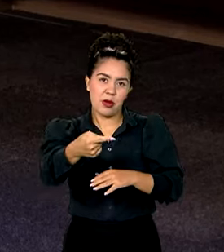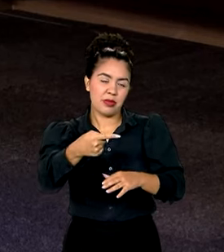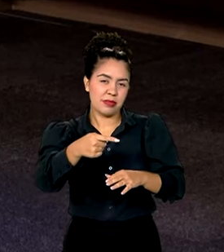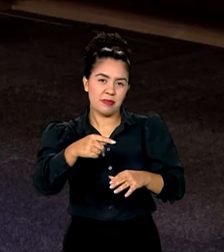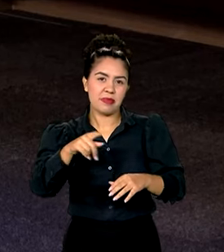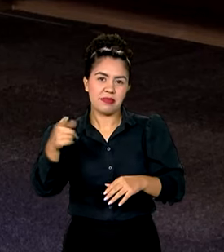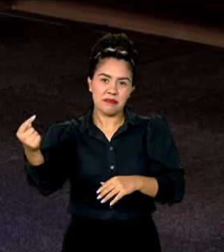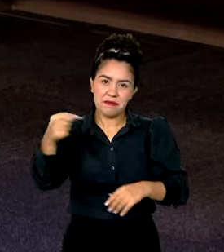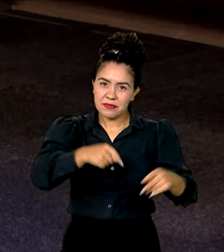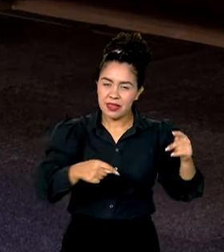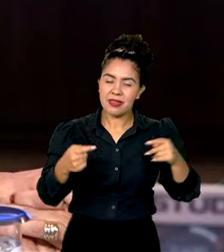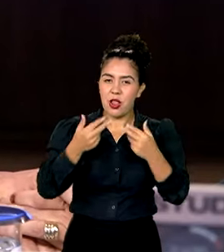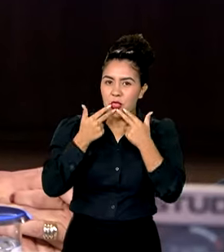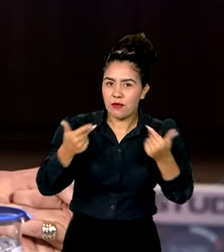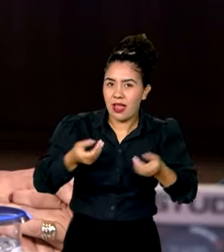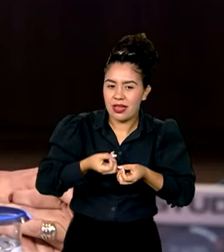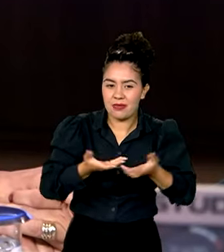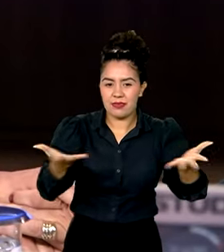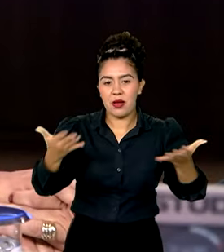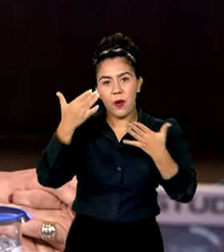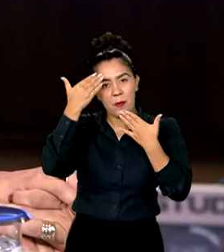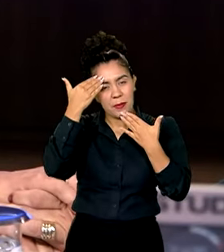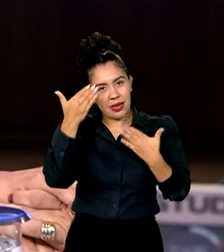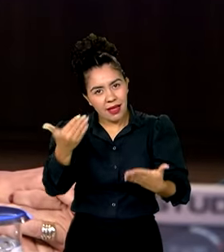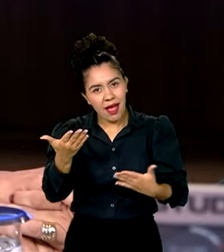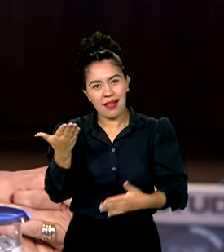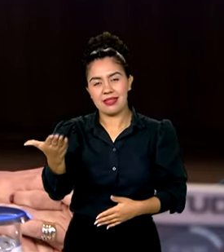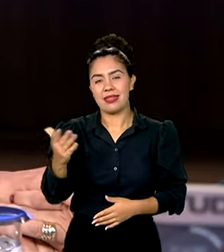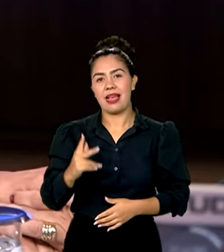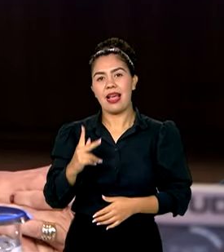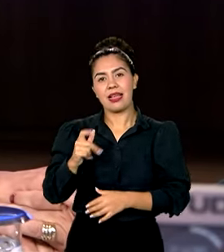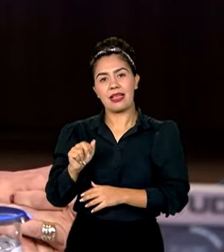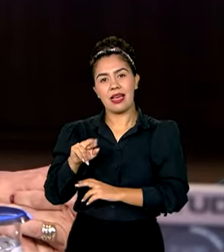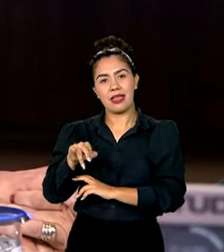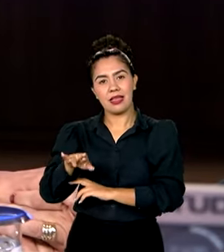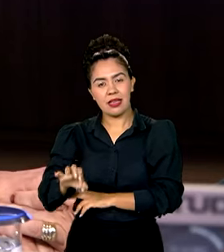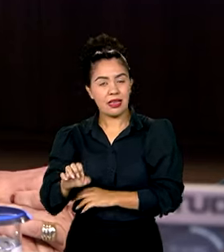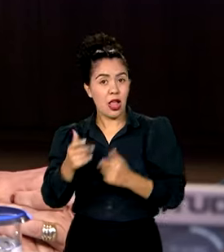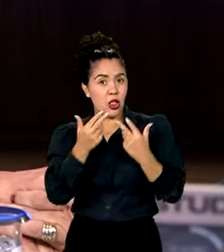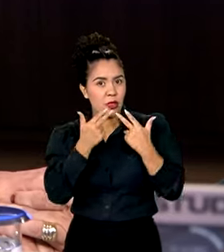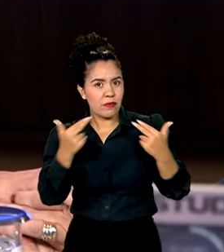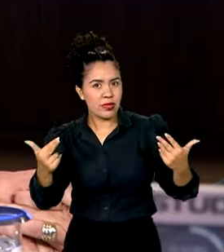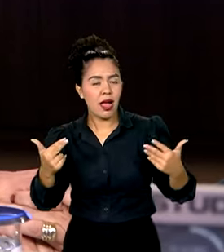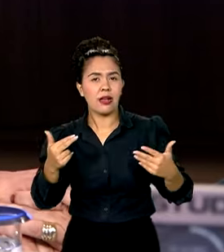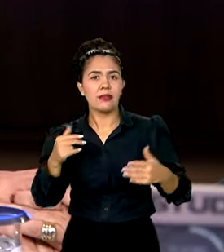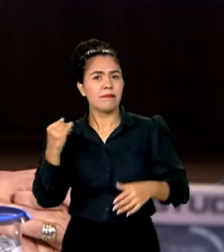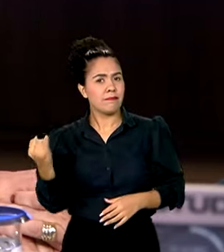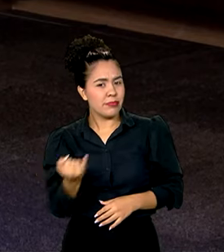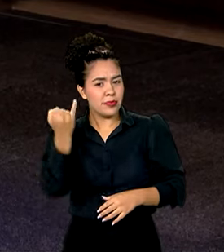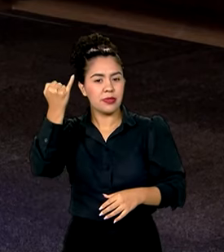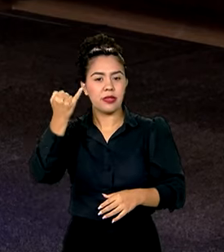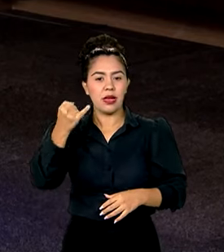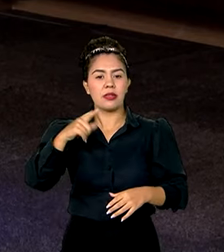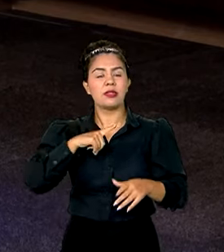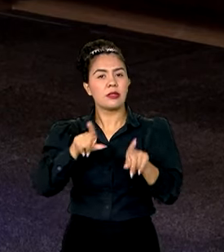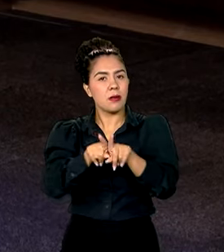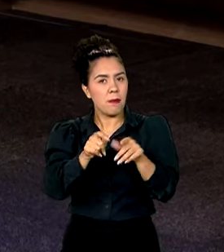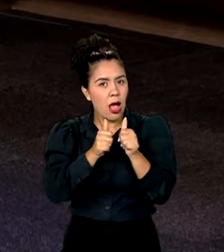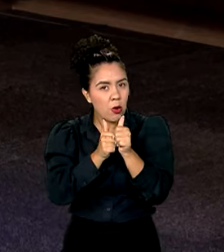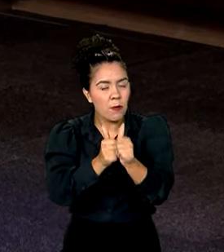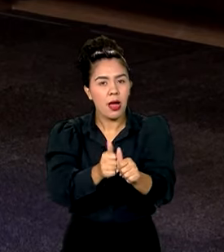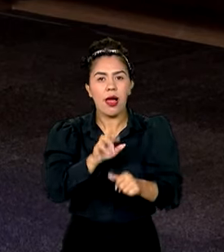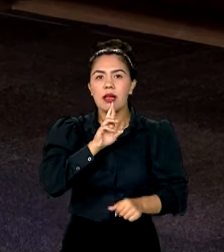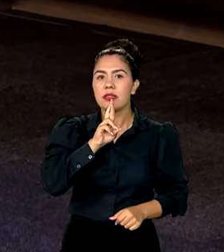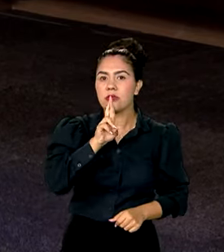senhora tiver novidade venha viu Obrigada Karine sempre acho que as novidades agora muito importantes é o acompanhamento dos